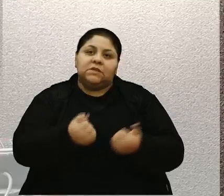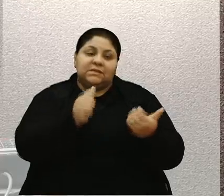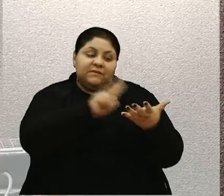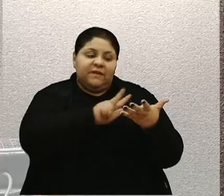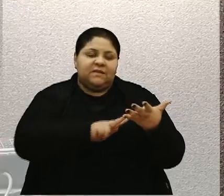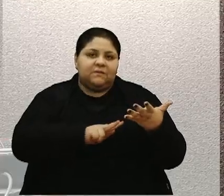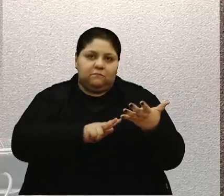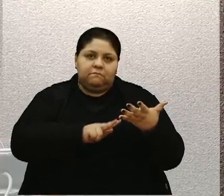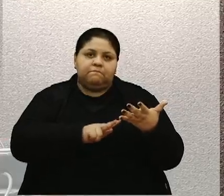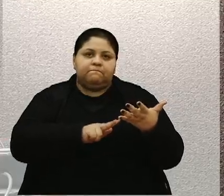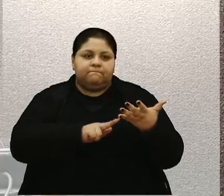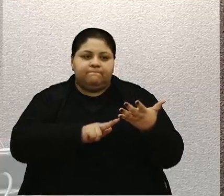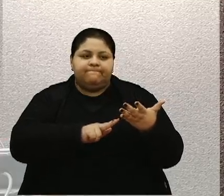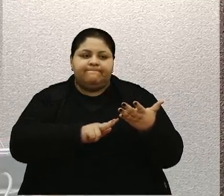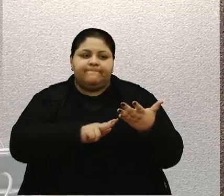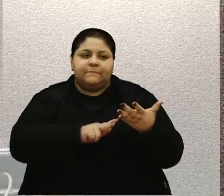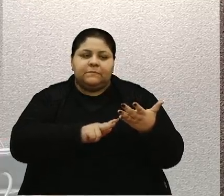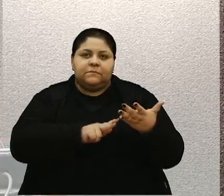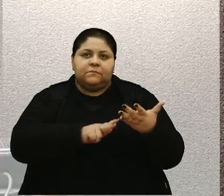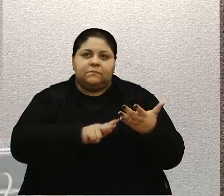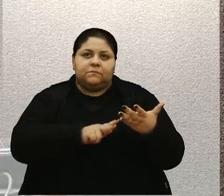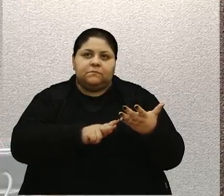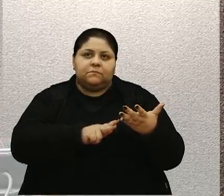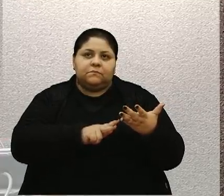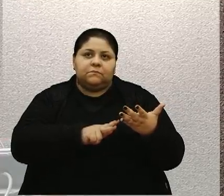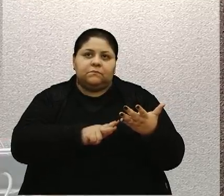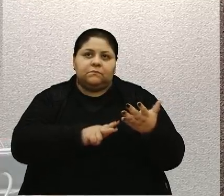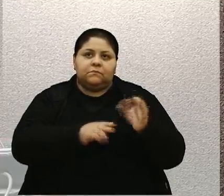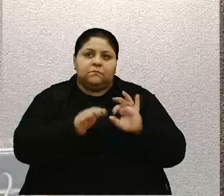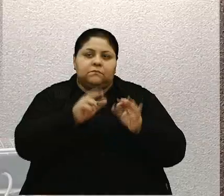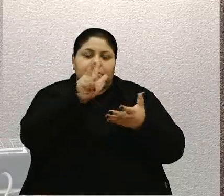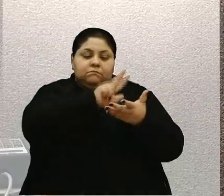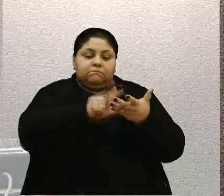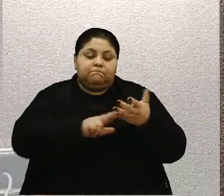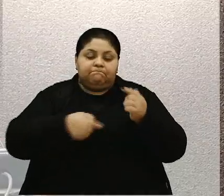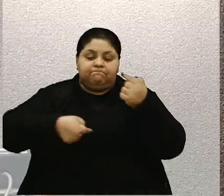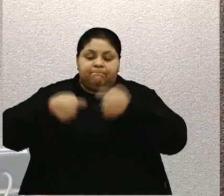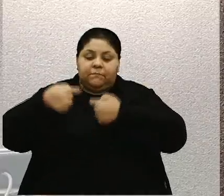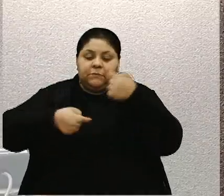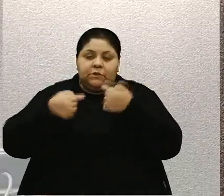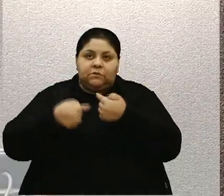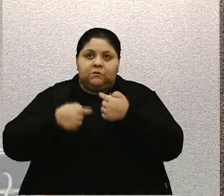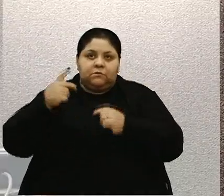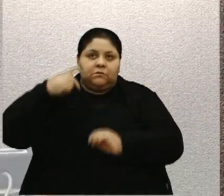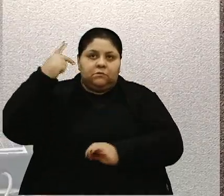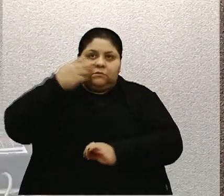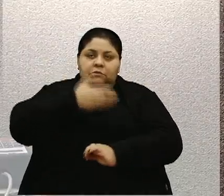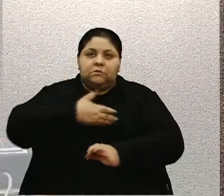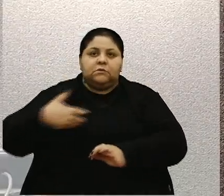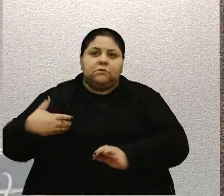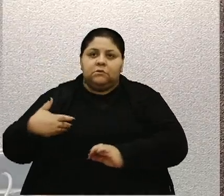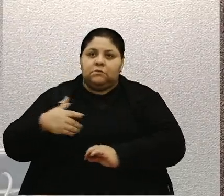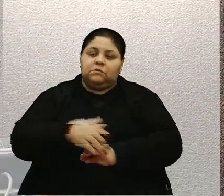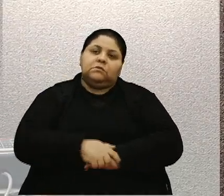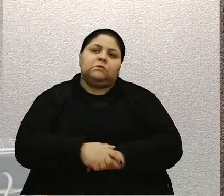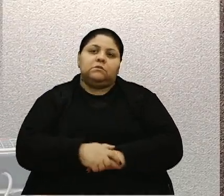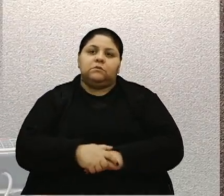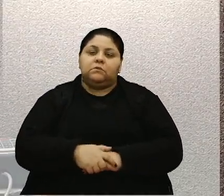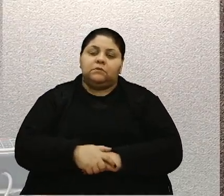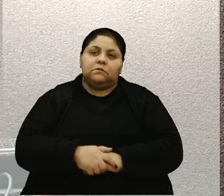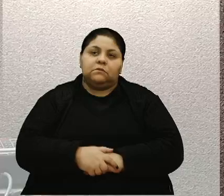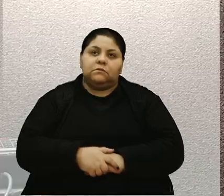também nas nossas ponderações, nas nossas críticas e nas nossas políticas públicas.